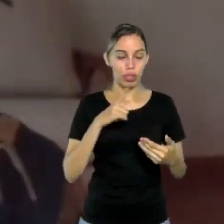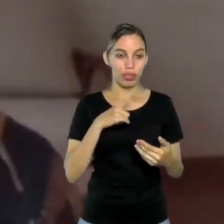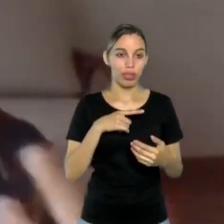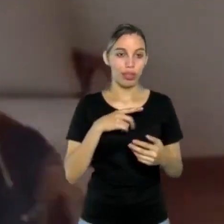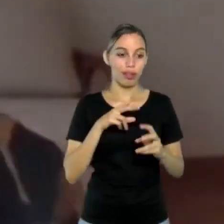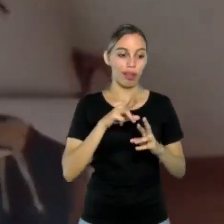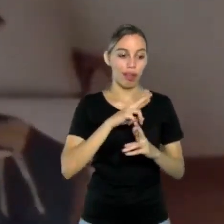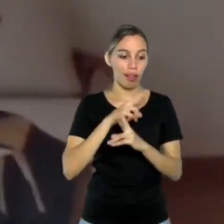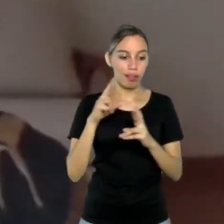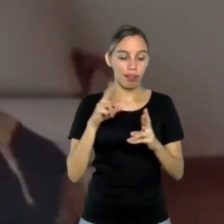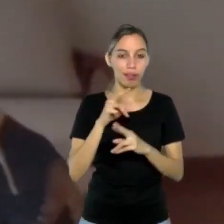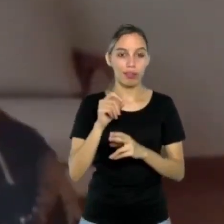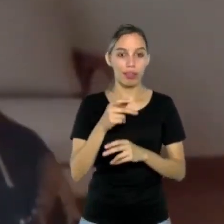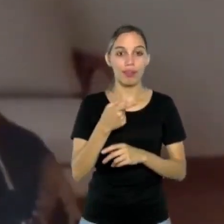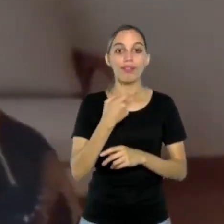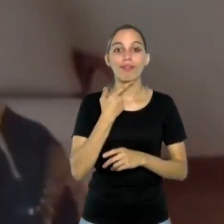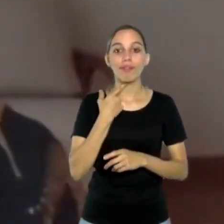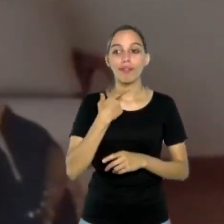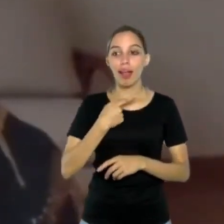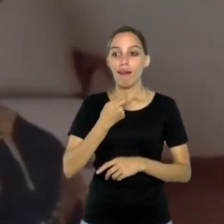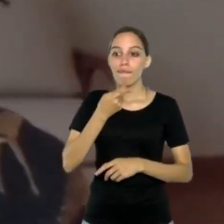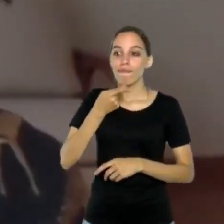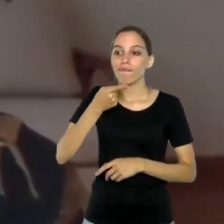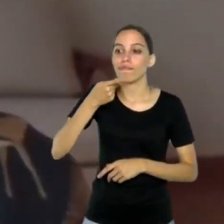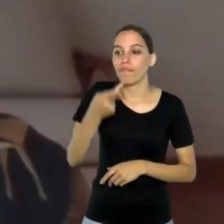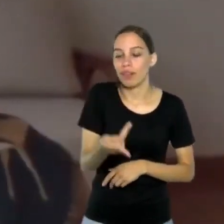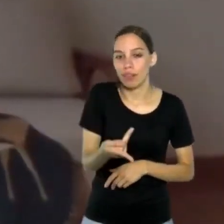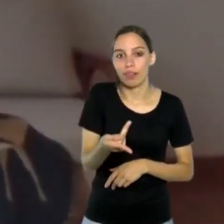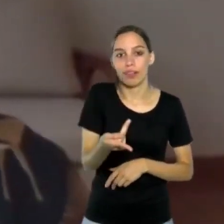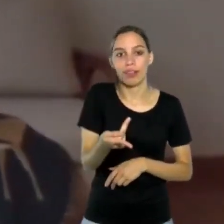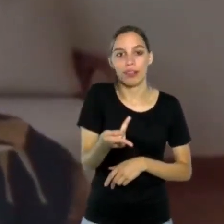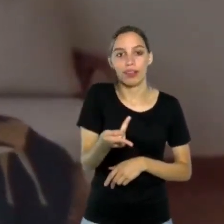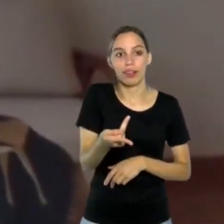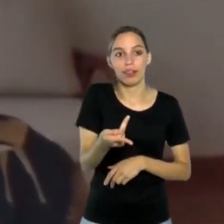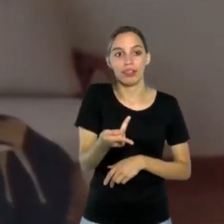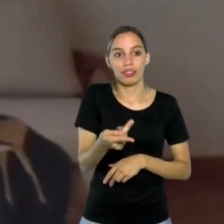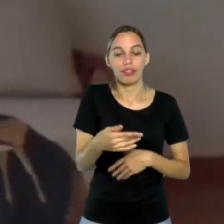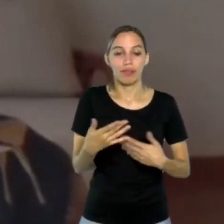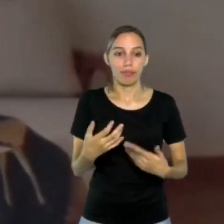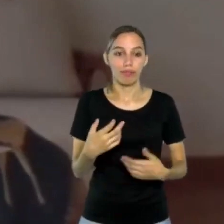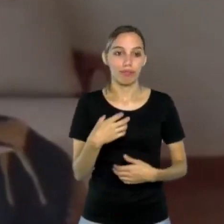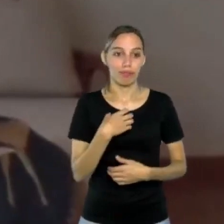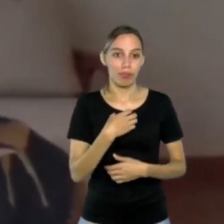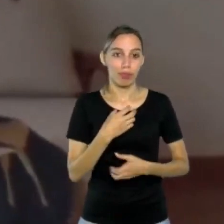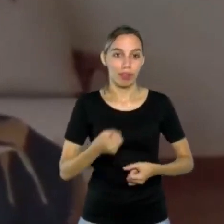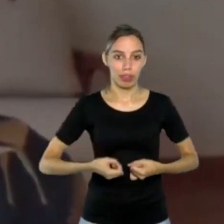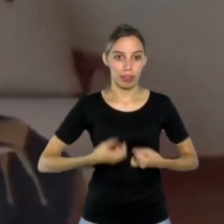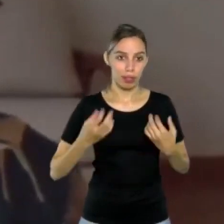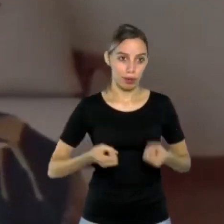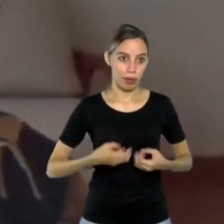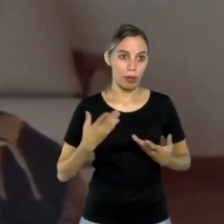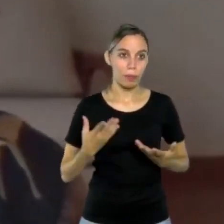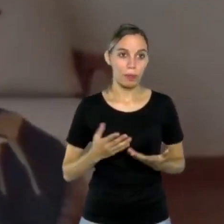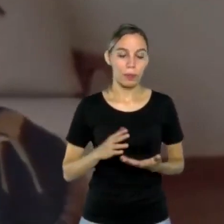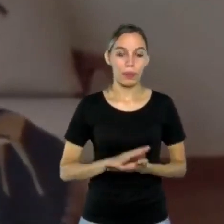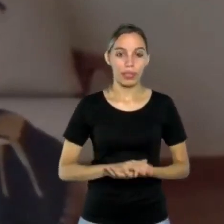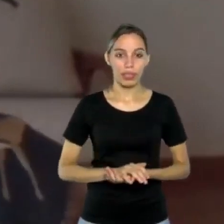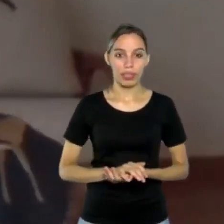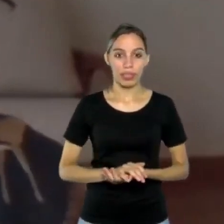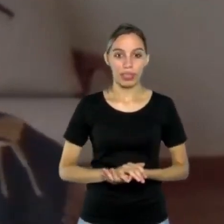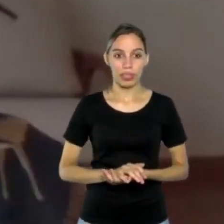de falar, né, vontade de chegar no outro. E aí a forma da poesia, assim, ela na linguagem, eu acho que